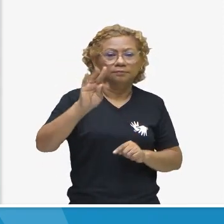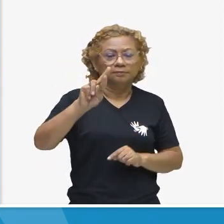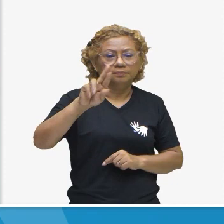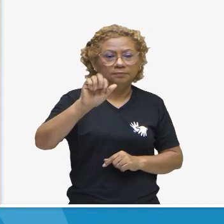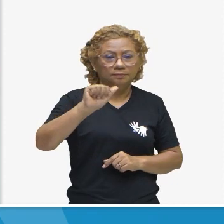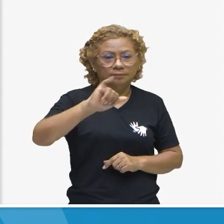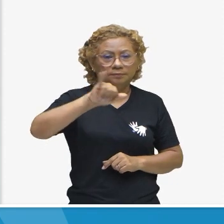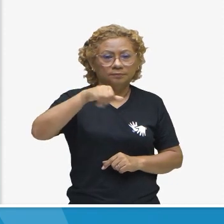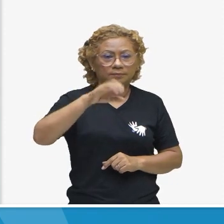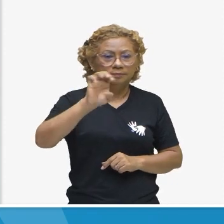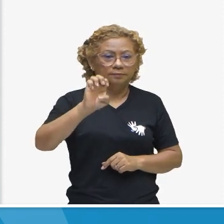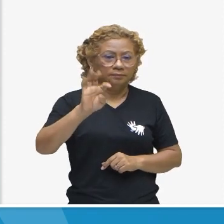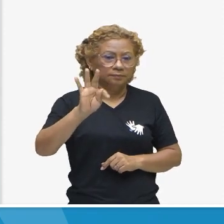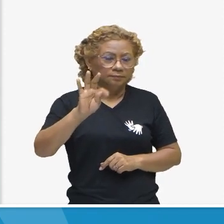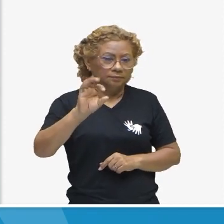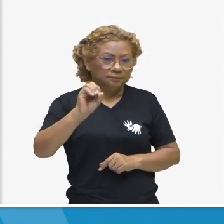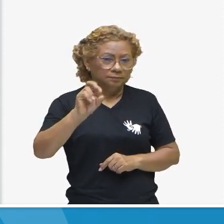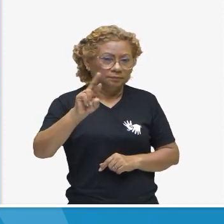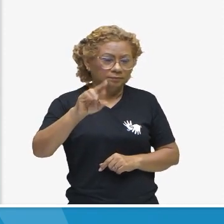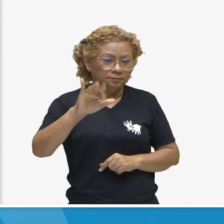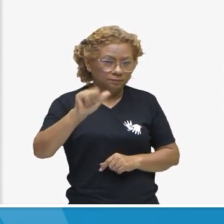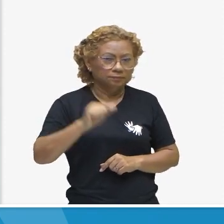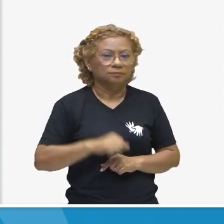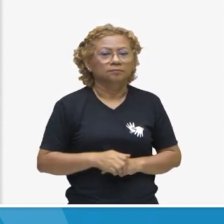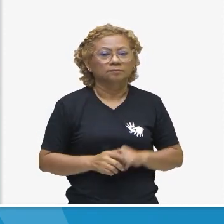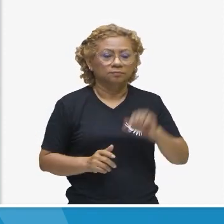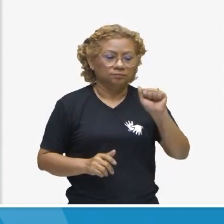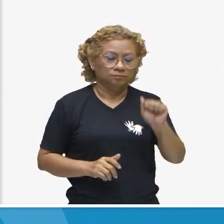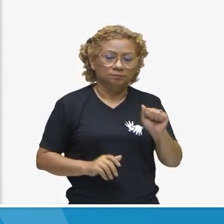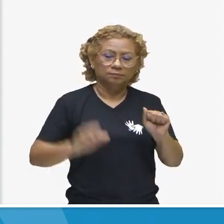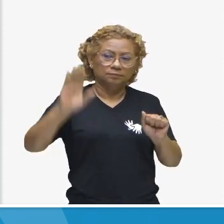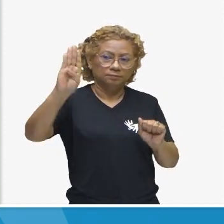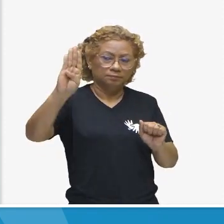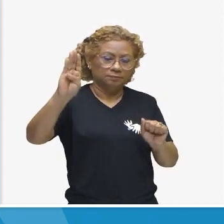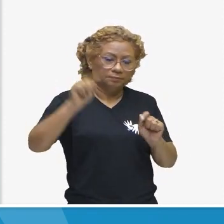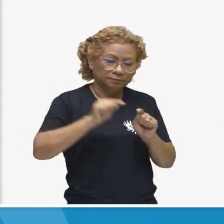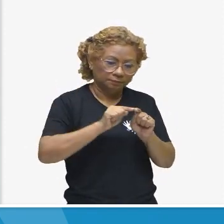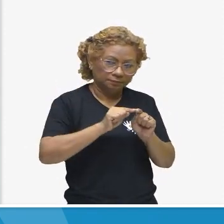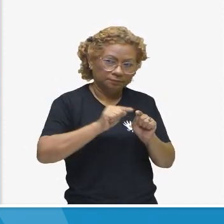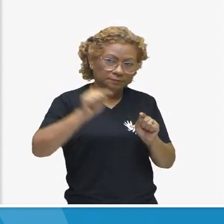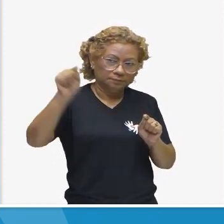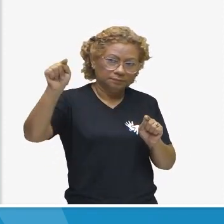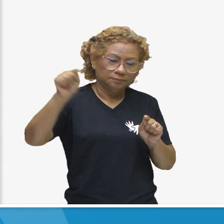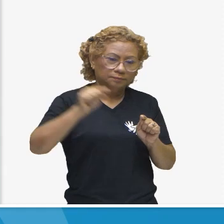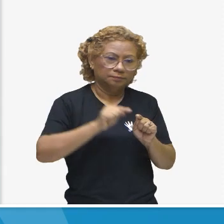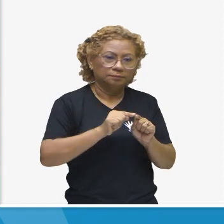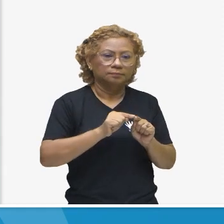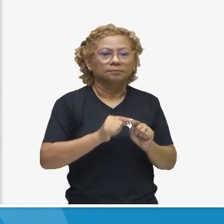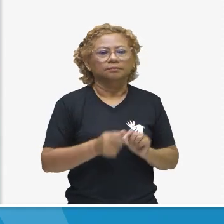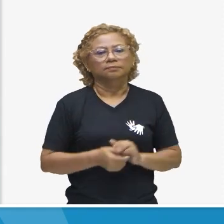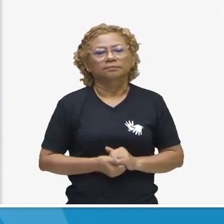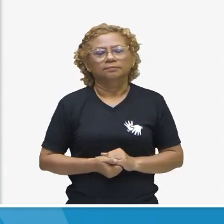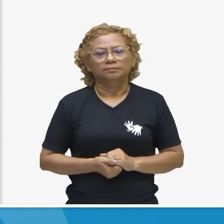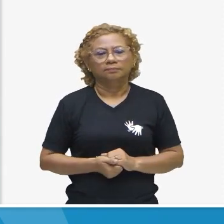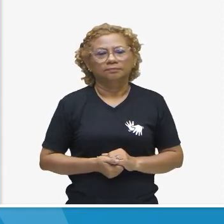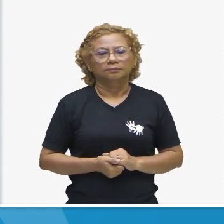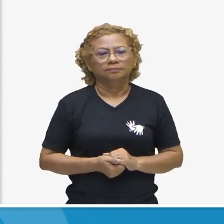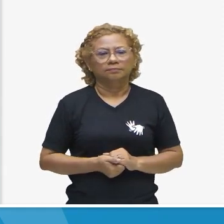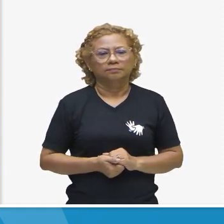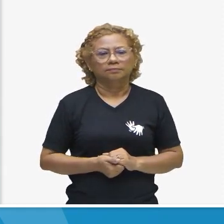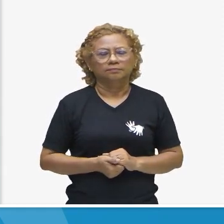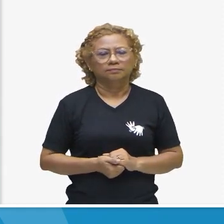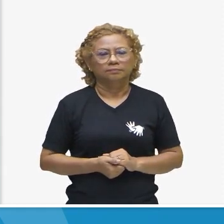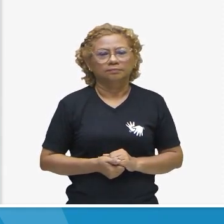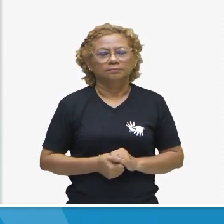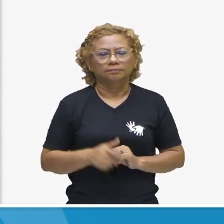trajetória dos pontos A e B. sobre o plano